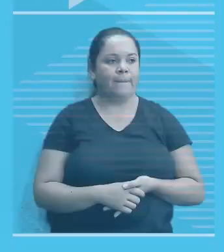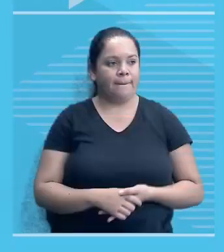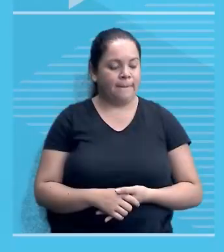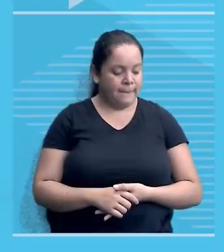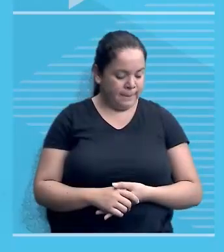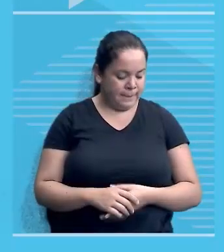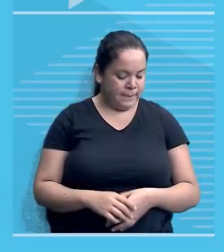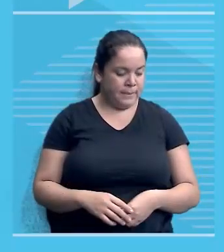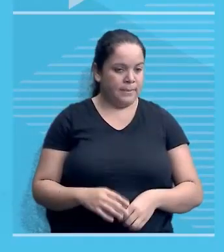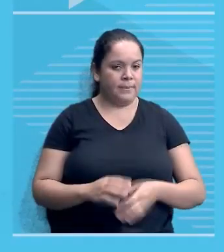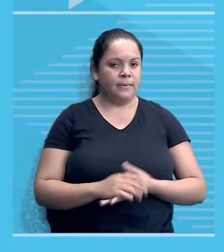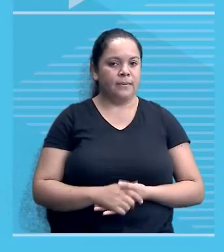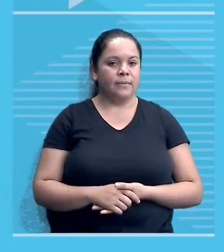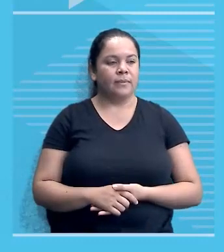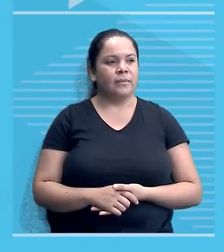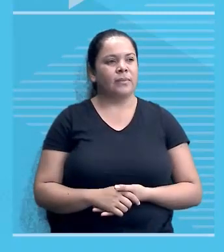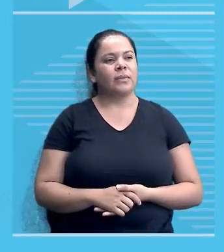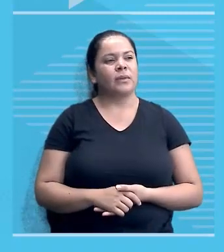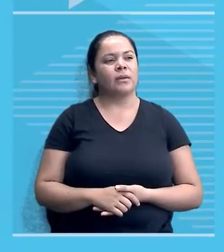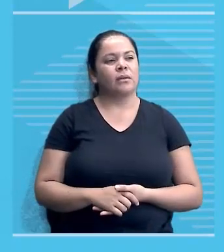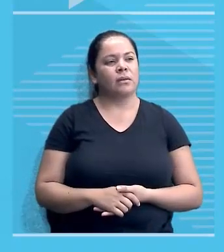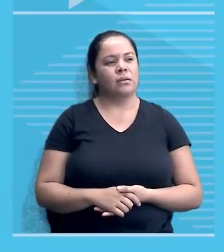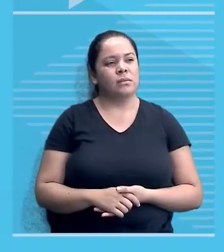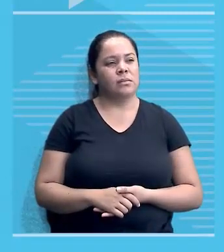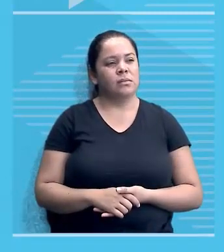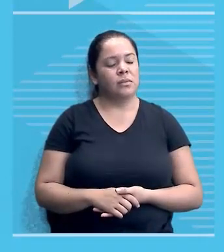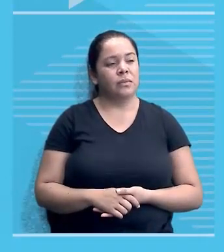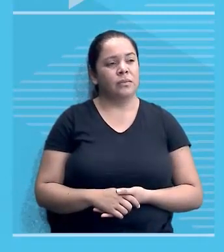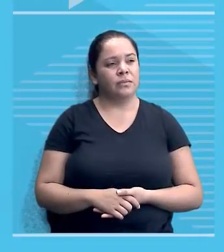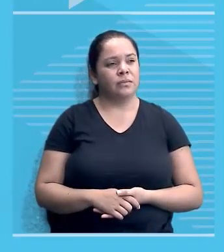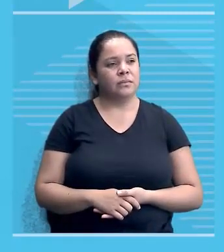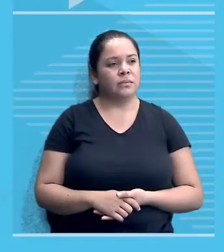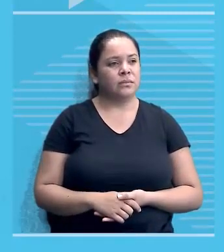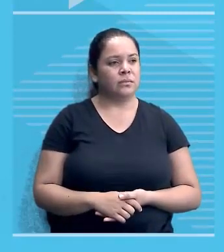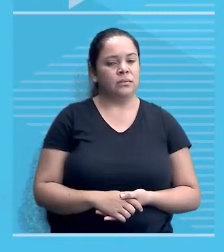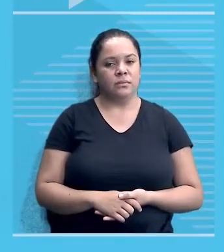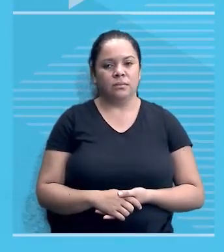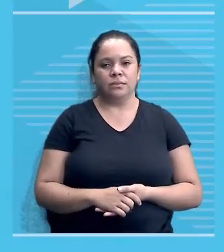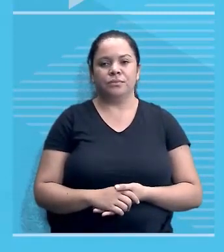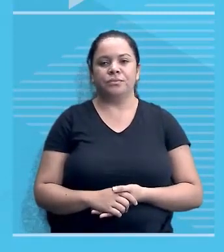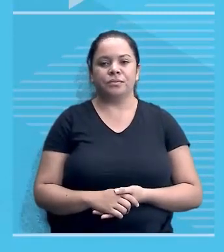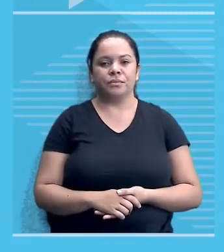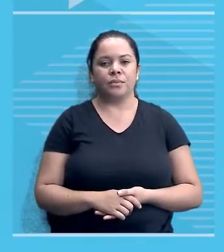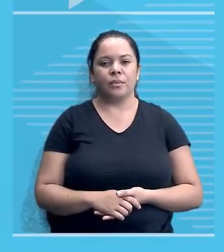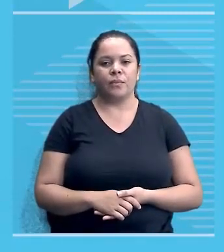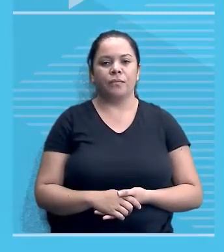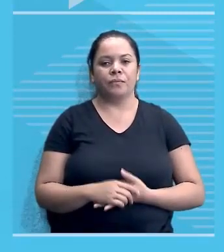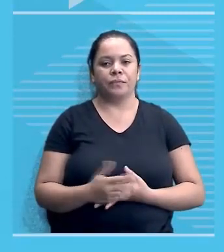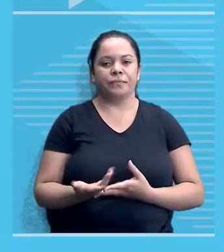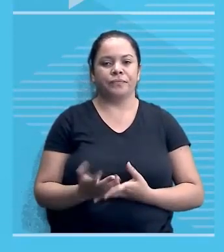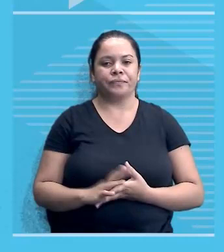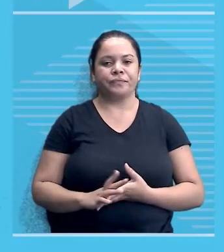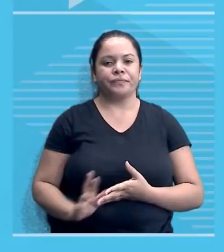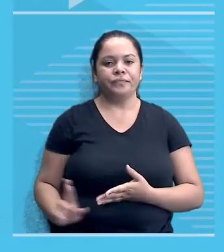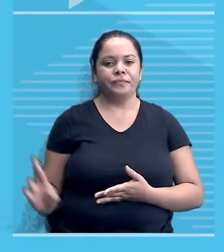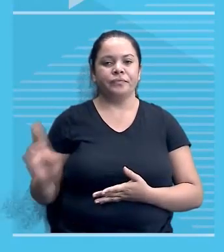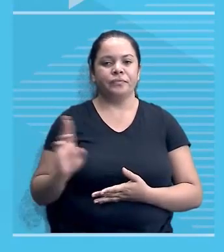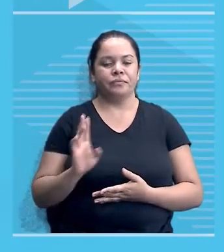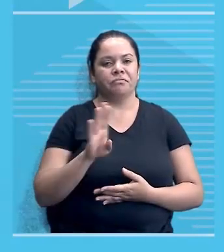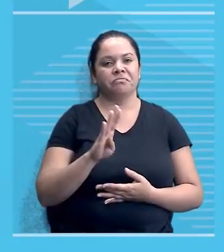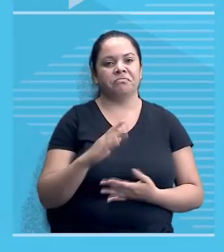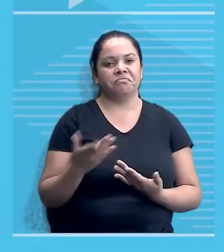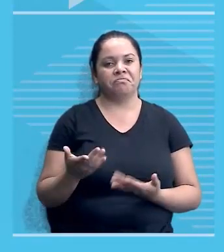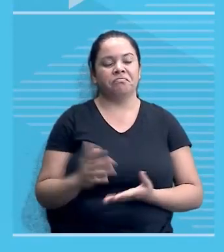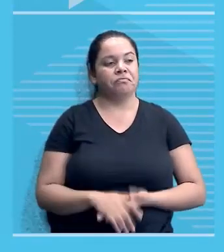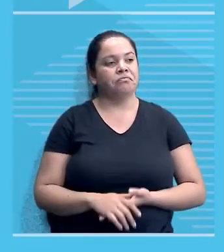expôs sua sua opção né sua alternativa então destacando aí com a letra B Será que